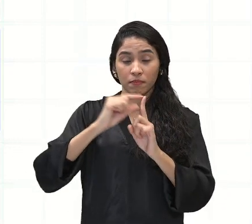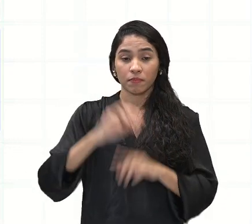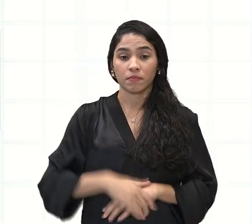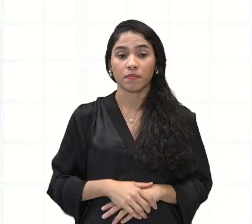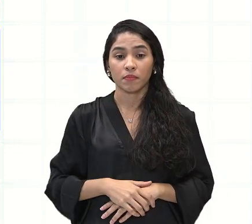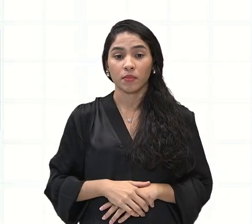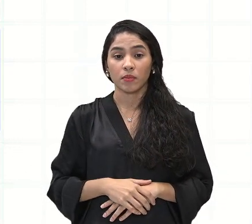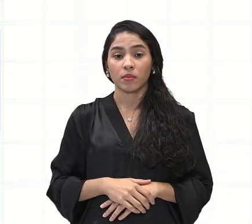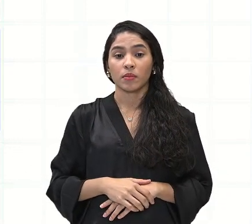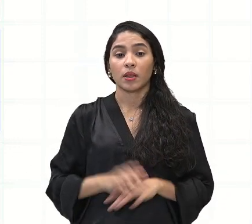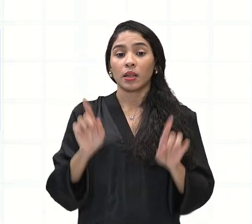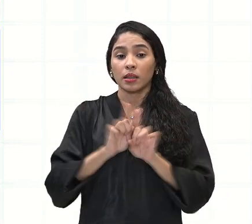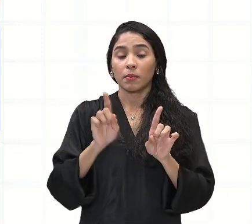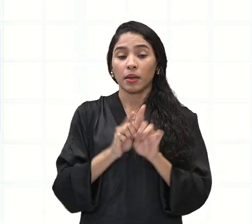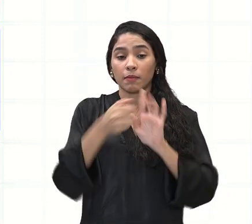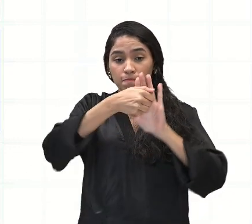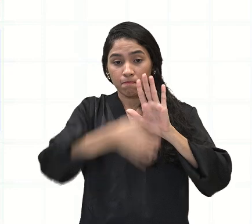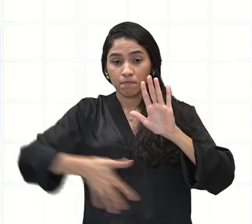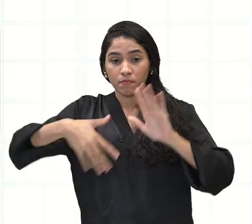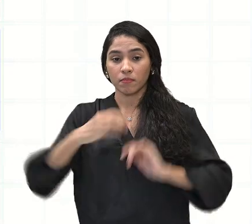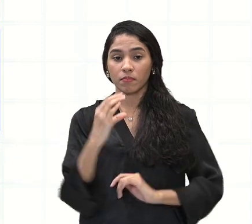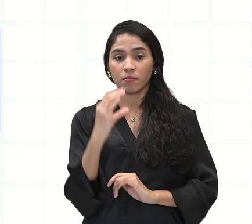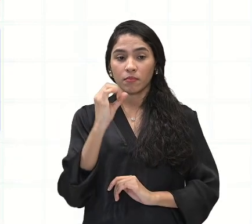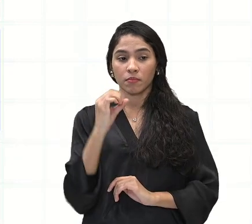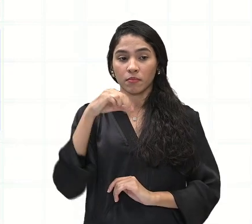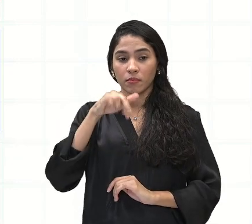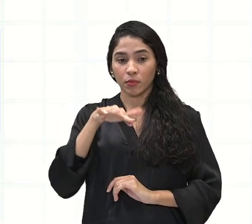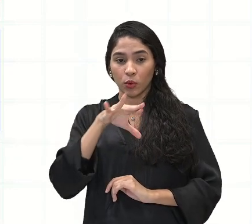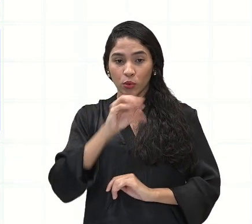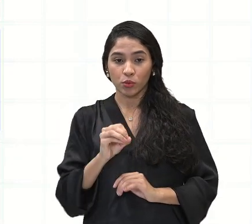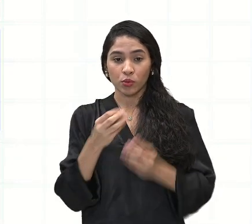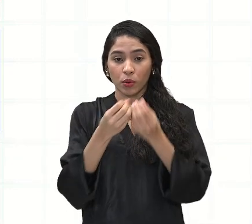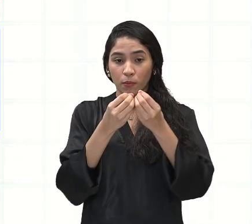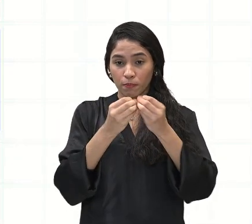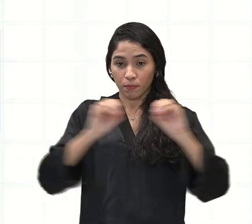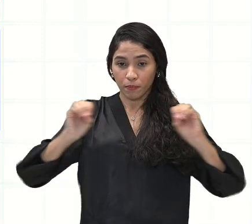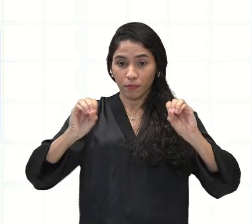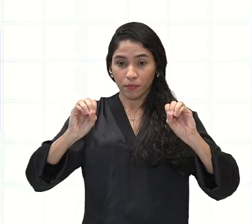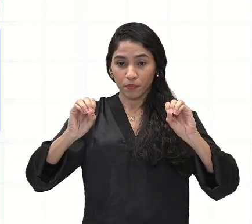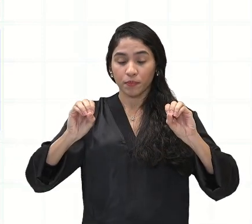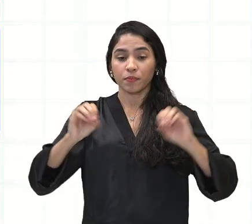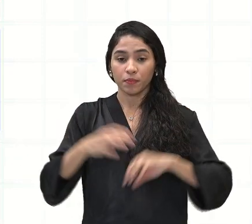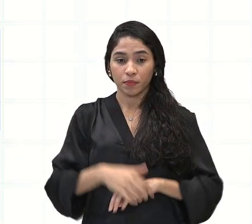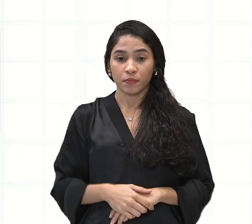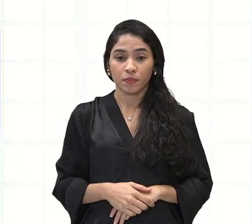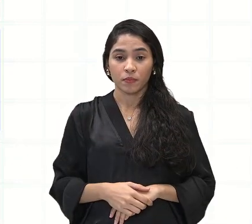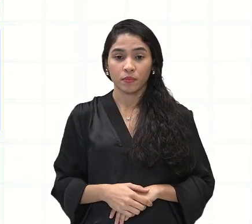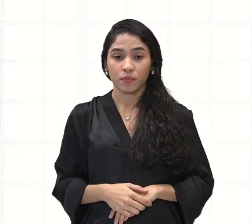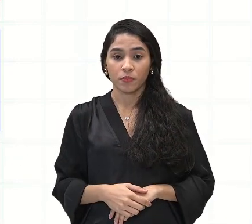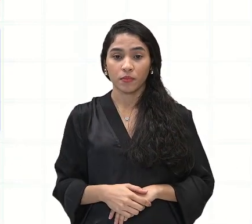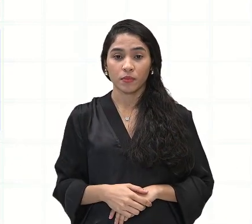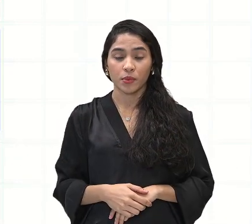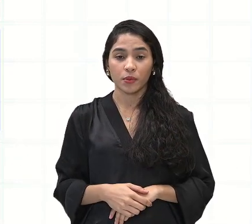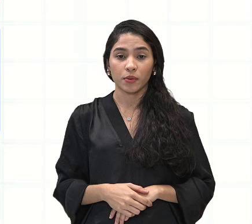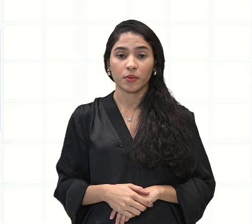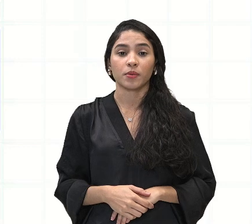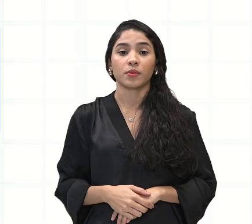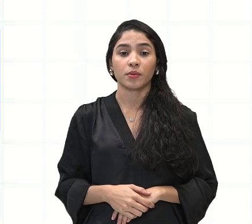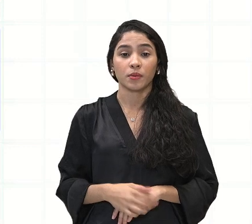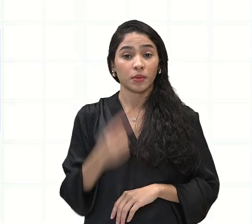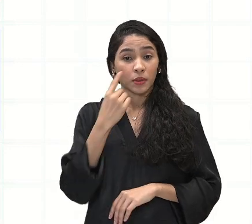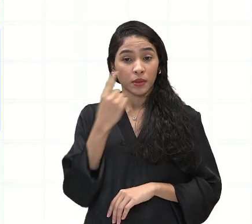de construção, que é a organização das orações, é o campo sintático dentro de frases e orações. Então, nas